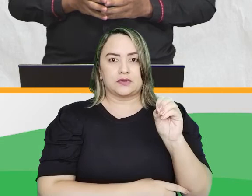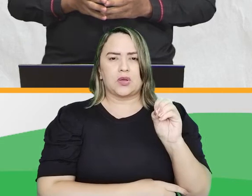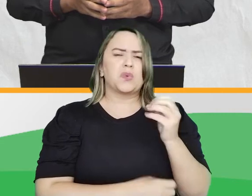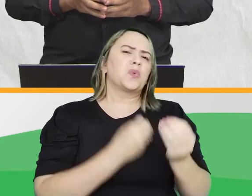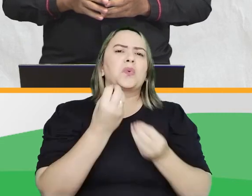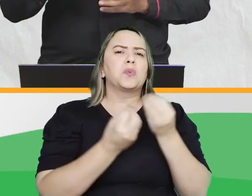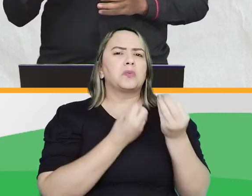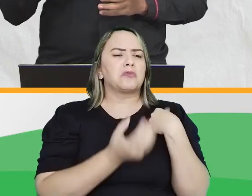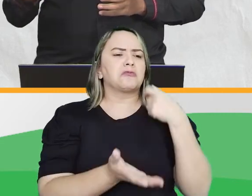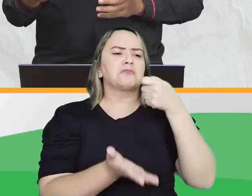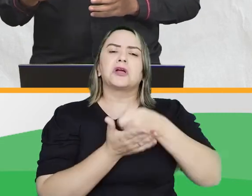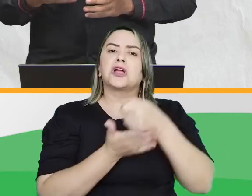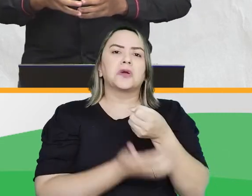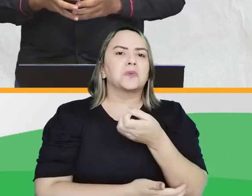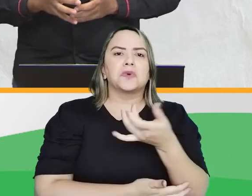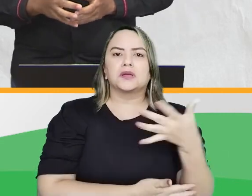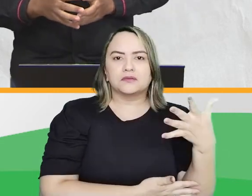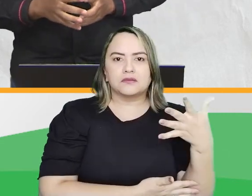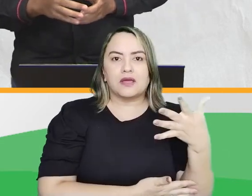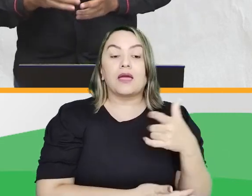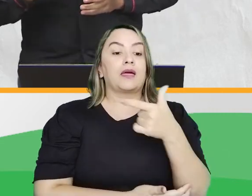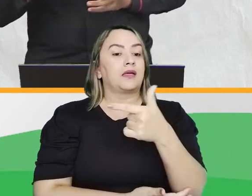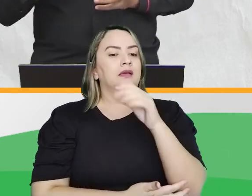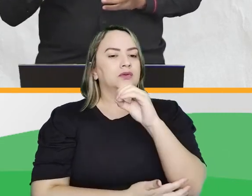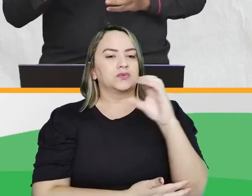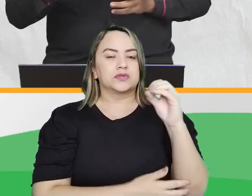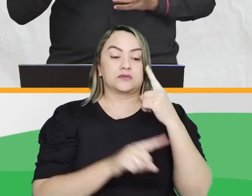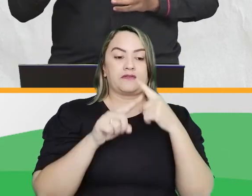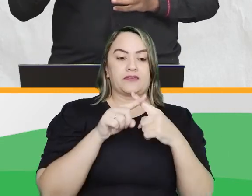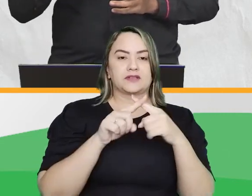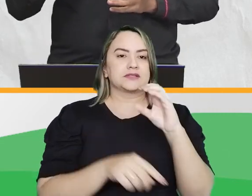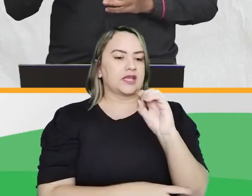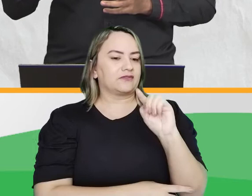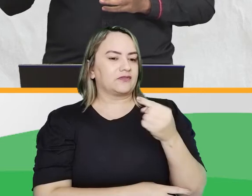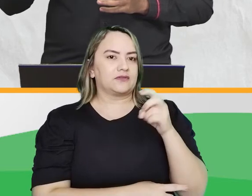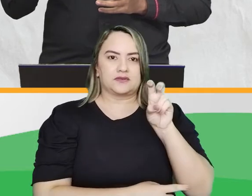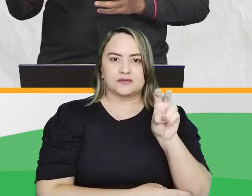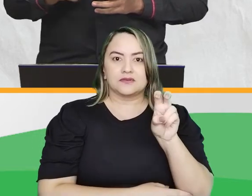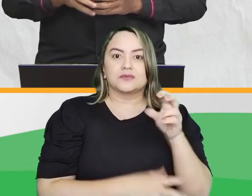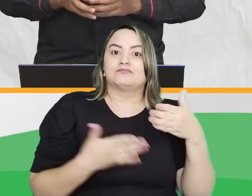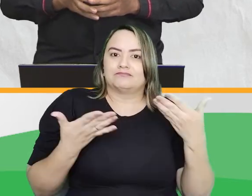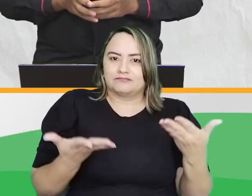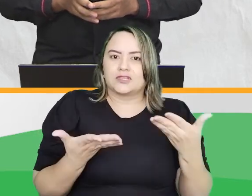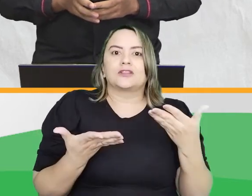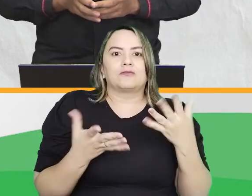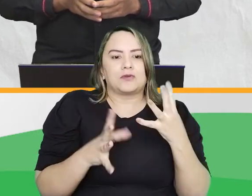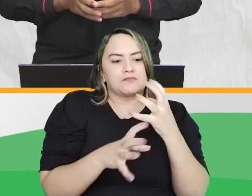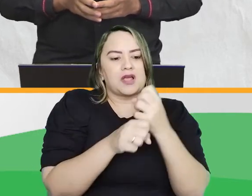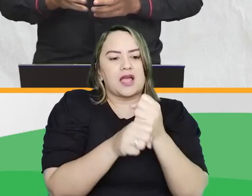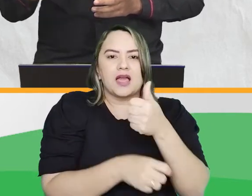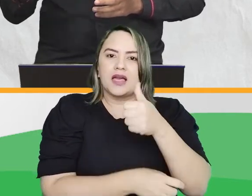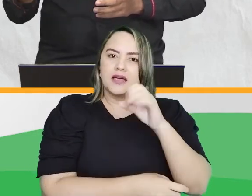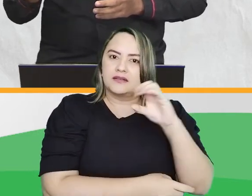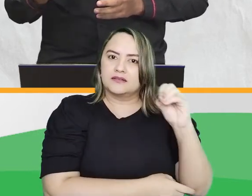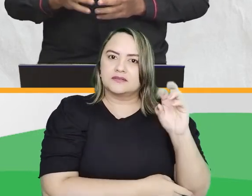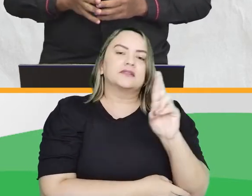exemplo. Quanto é que eu vou ter que pagar, professor, por aquele aparelho? Eu vou ter que pagar 200 vezes 0,5, ok? Então,